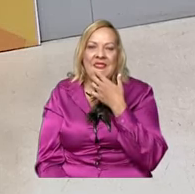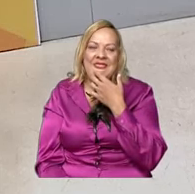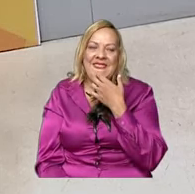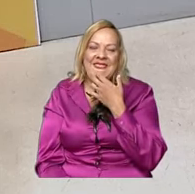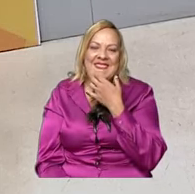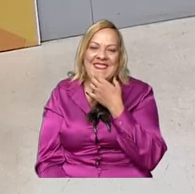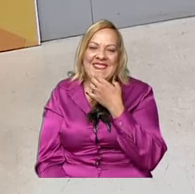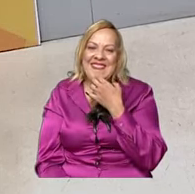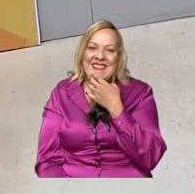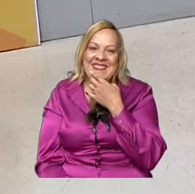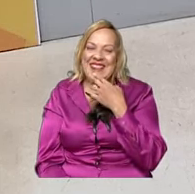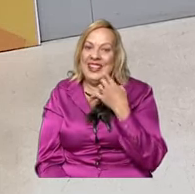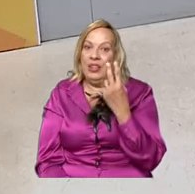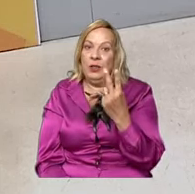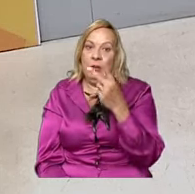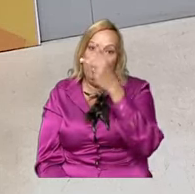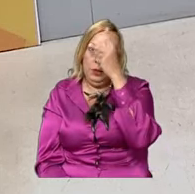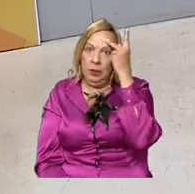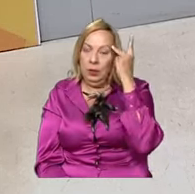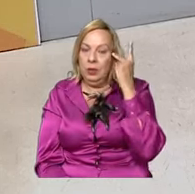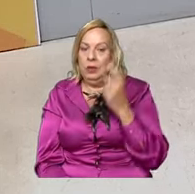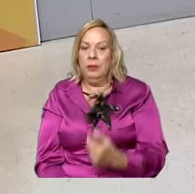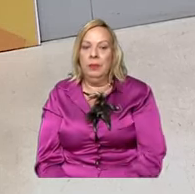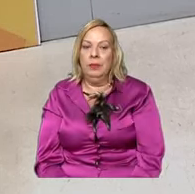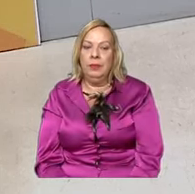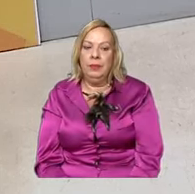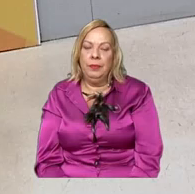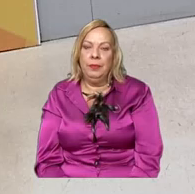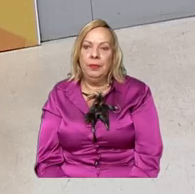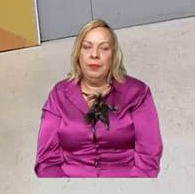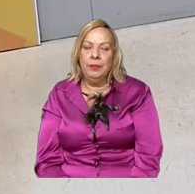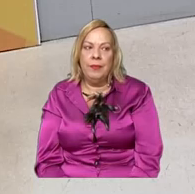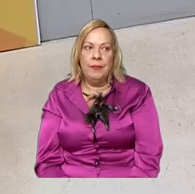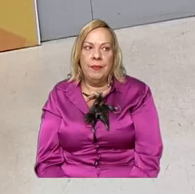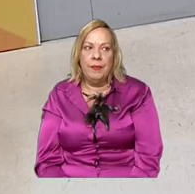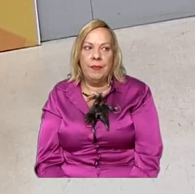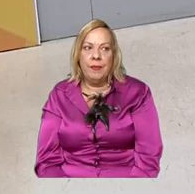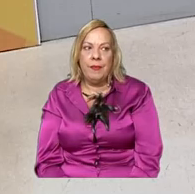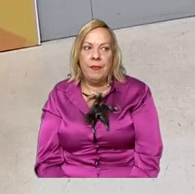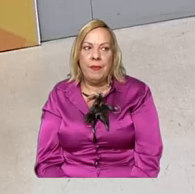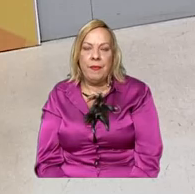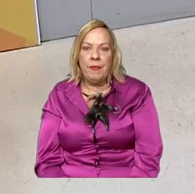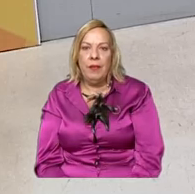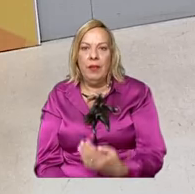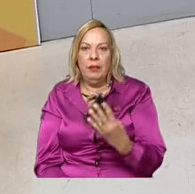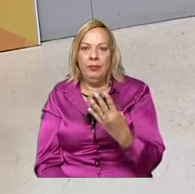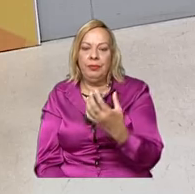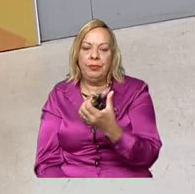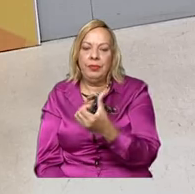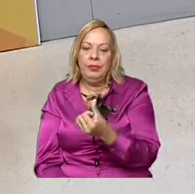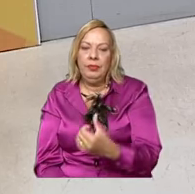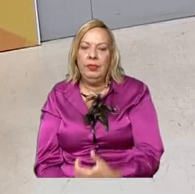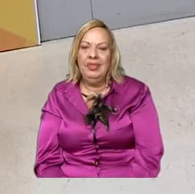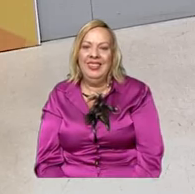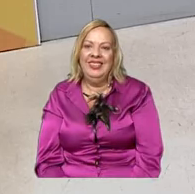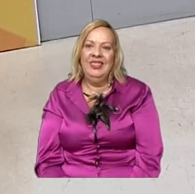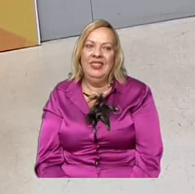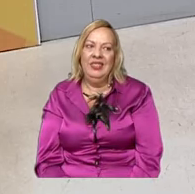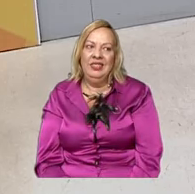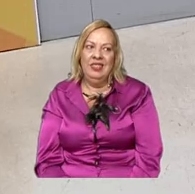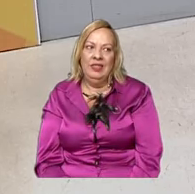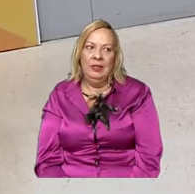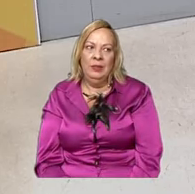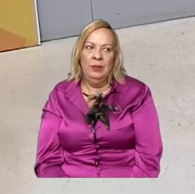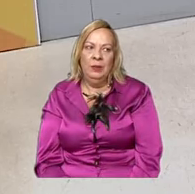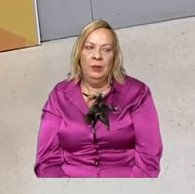dois títulos por uma bola, é isso, Jaque? É isso mesmo, meu amigo. 46 foi a última bolinha